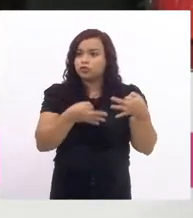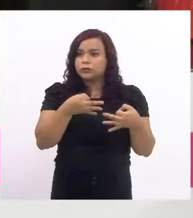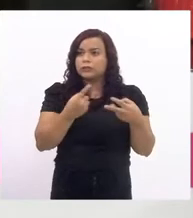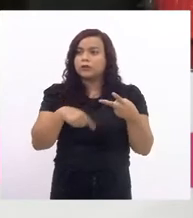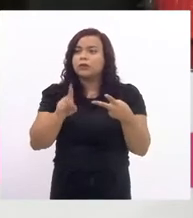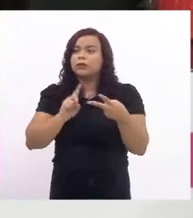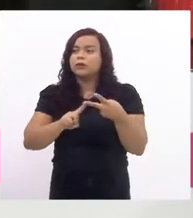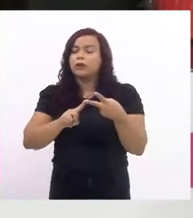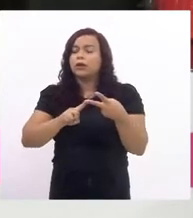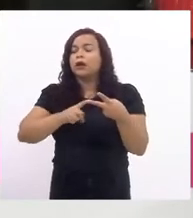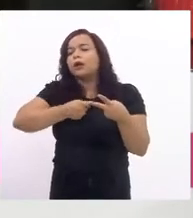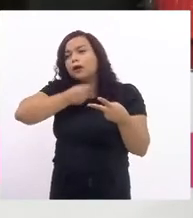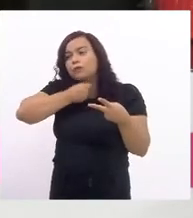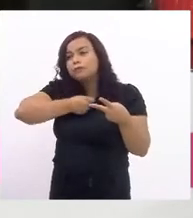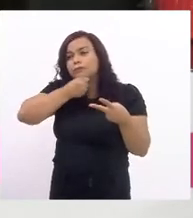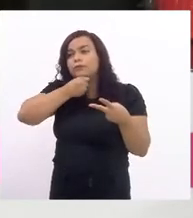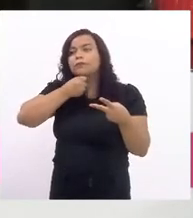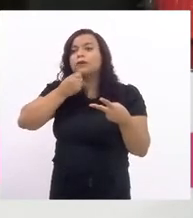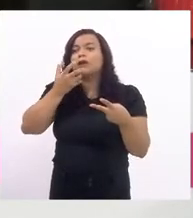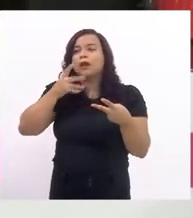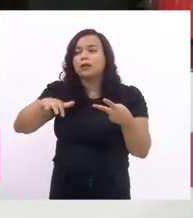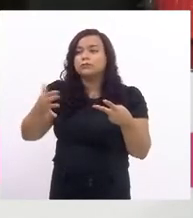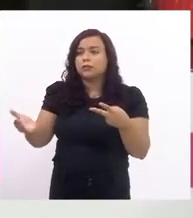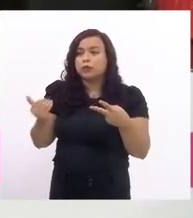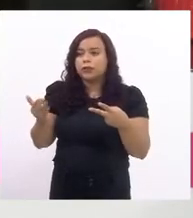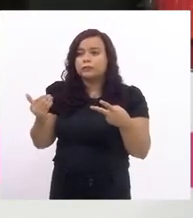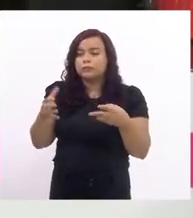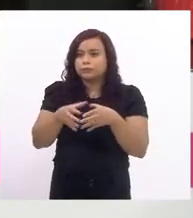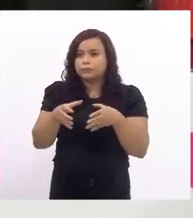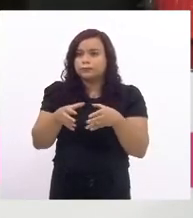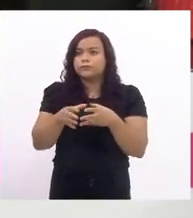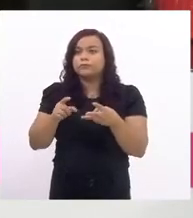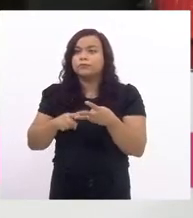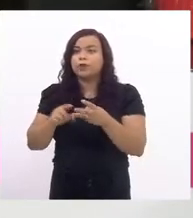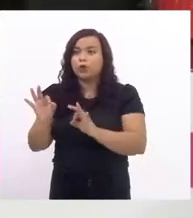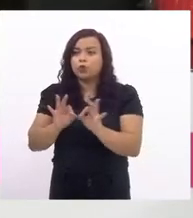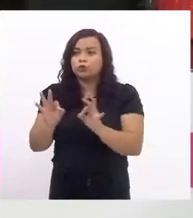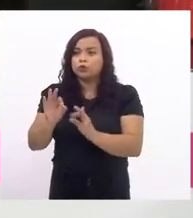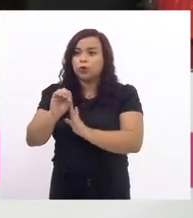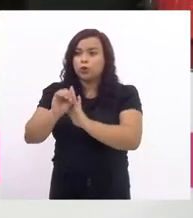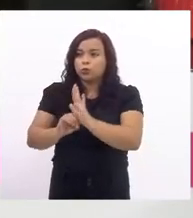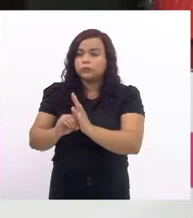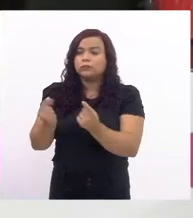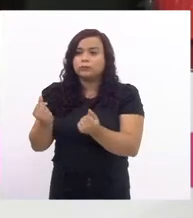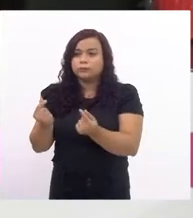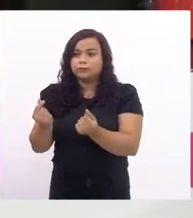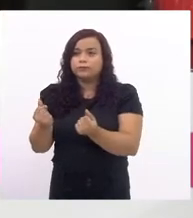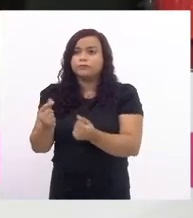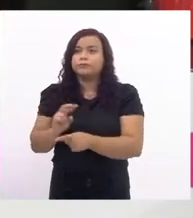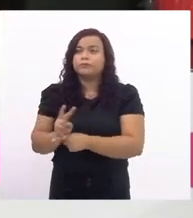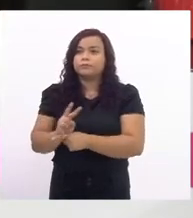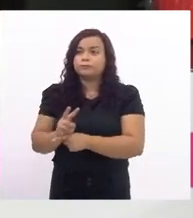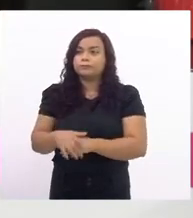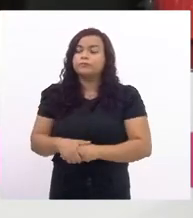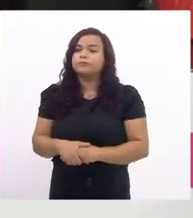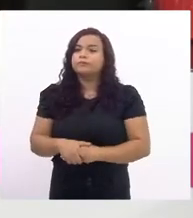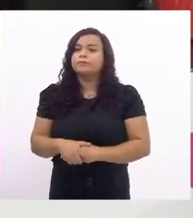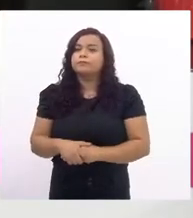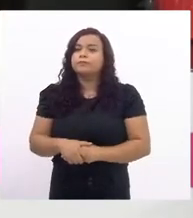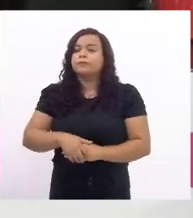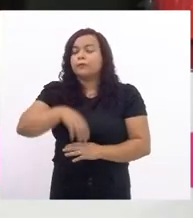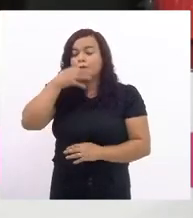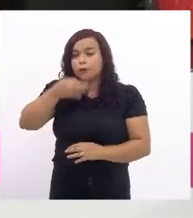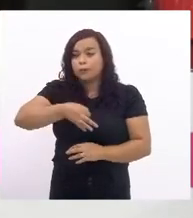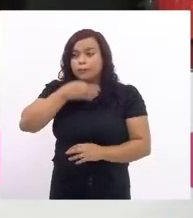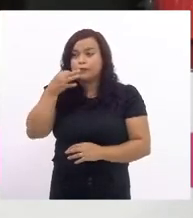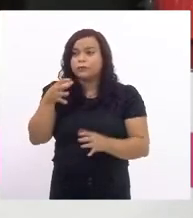adolescente do idoso de saúde de orçamentos financeiros e ação financeira e controle para emitir parecer pela comissão de constituição e justiça deputado Marcio